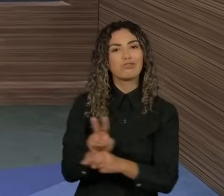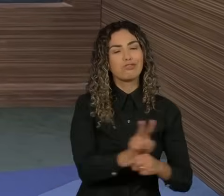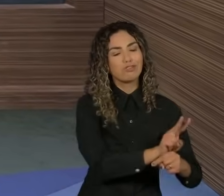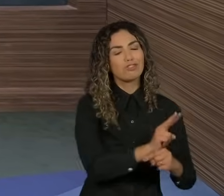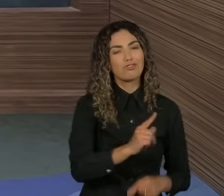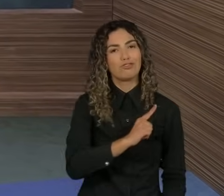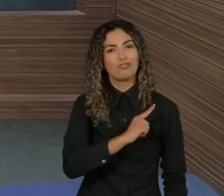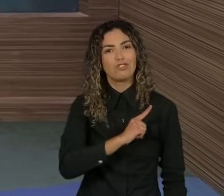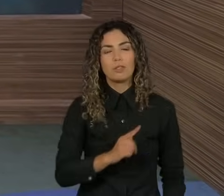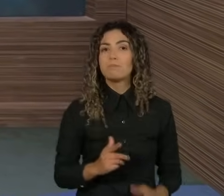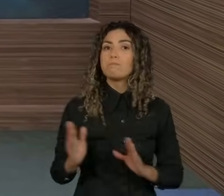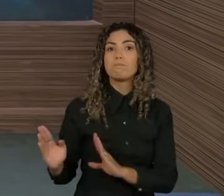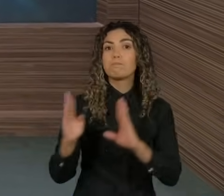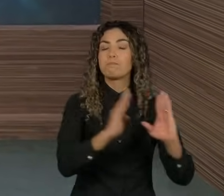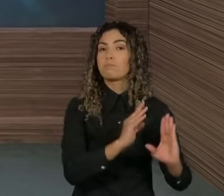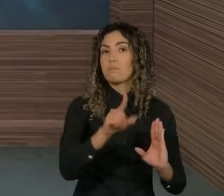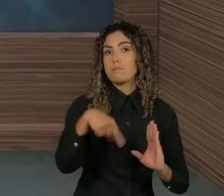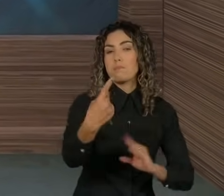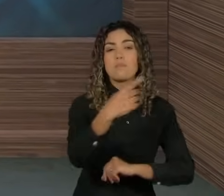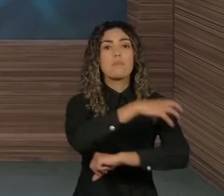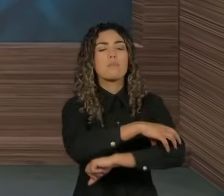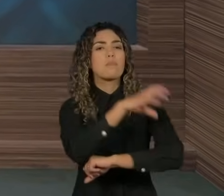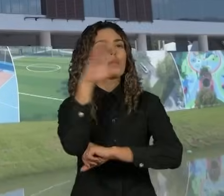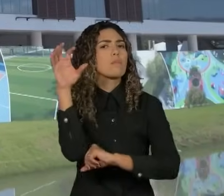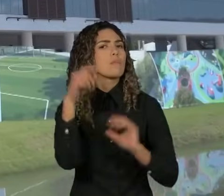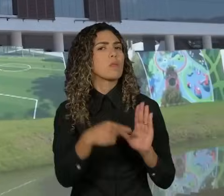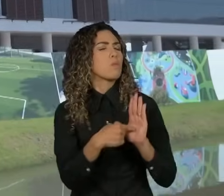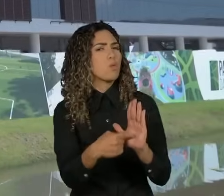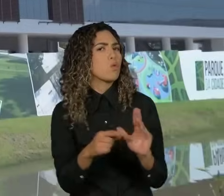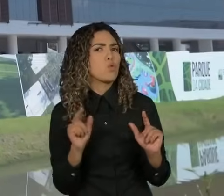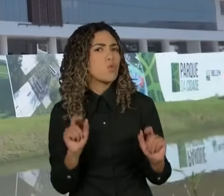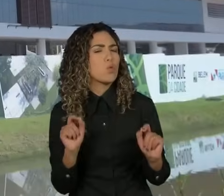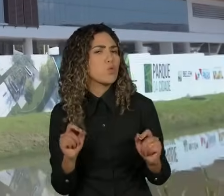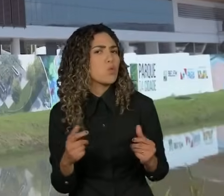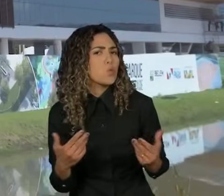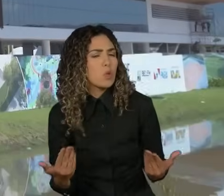Você acompanha logo mais aqui no Repórter Eco.